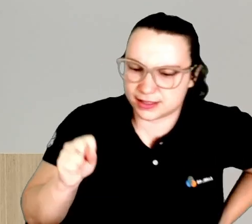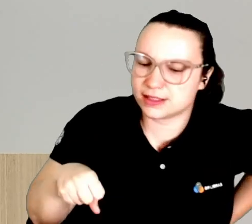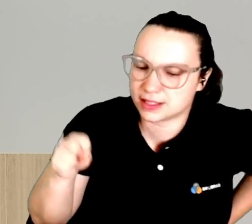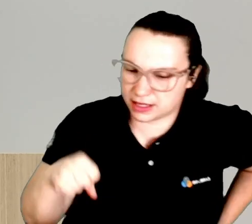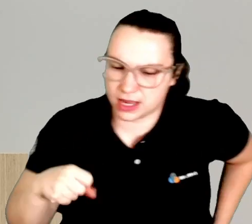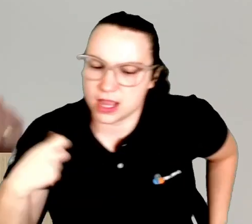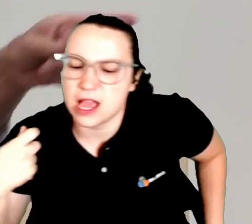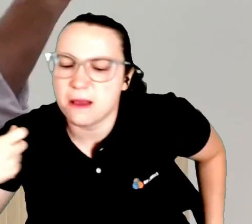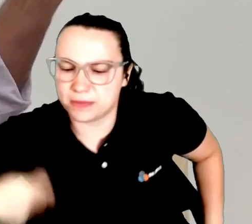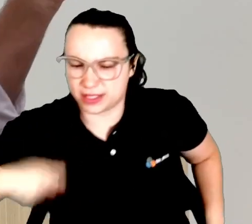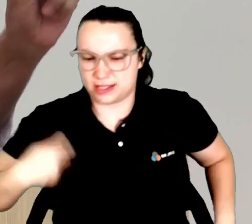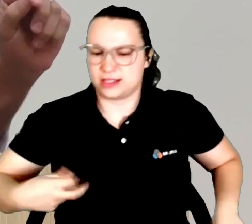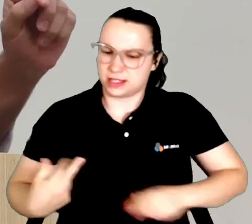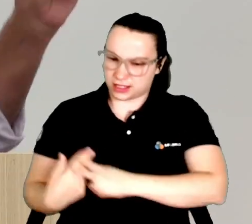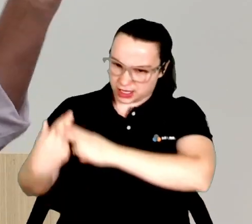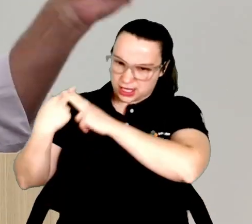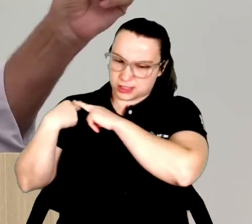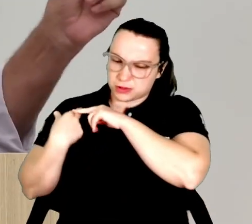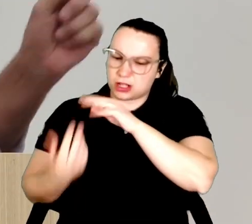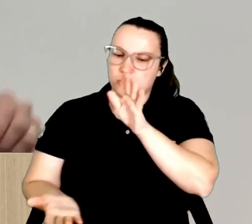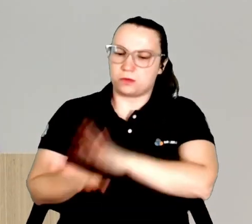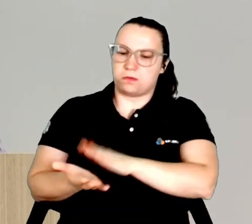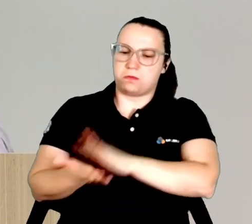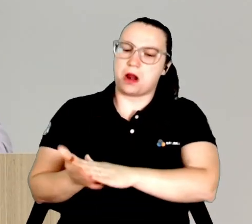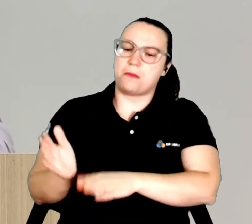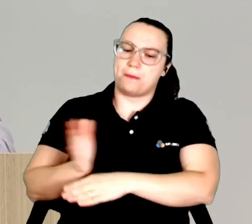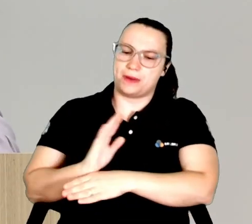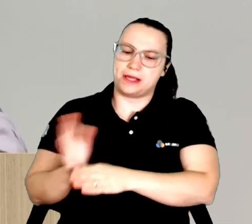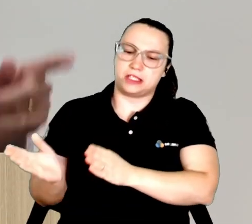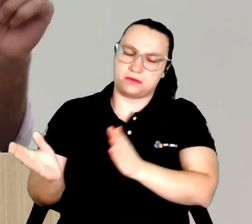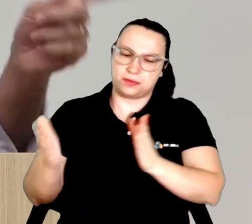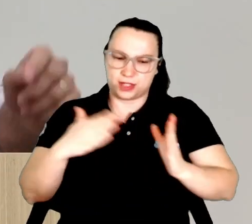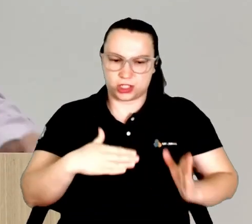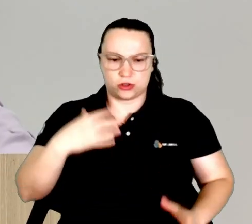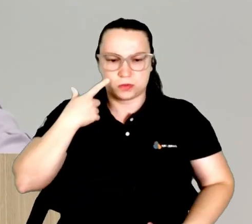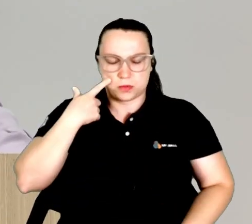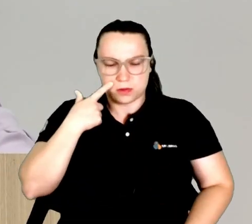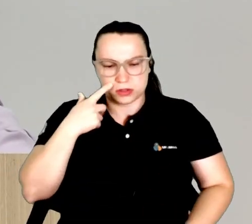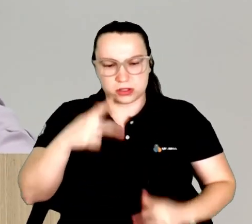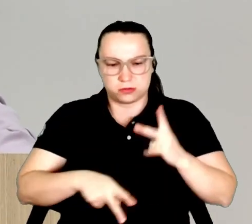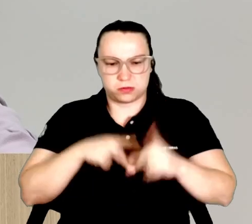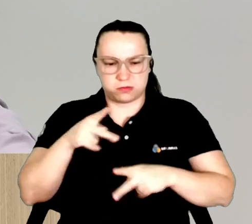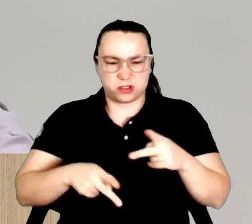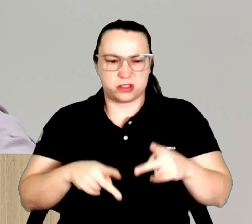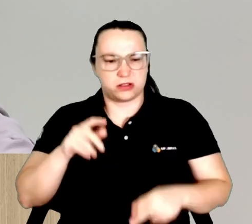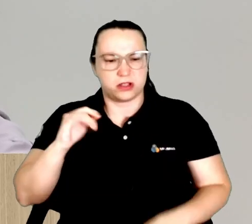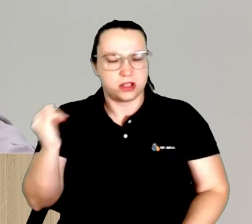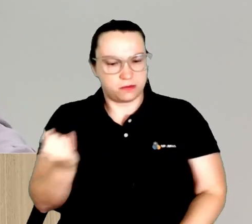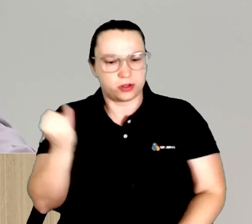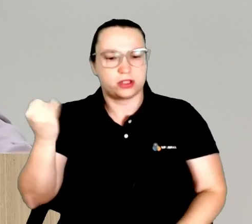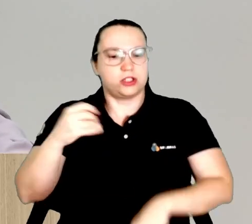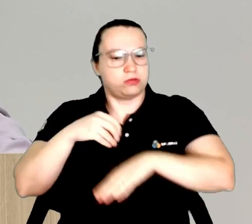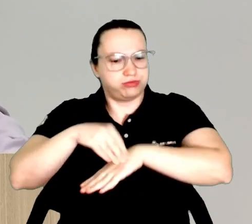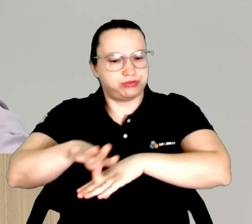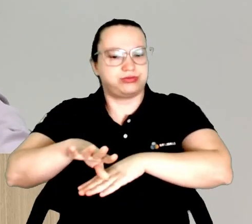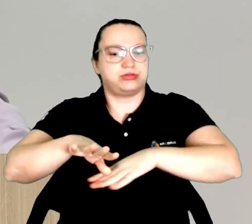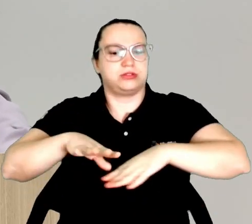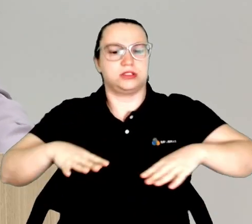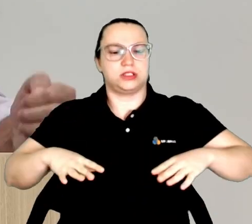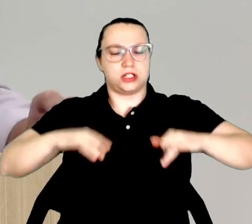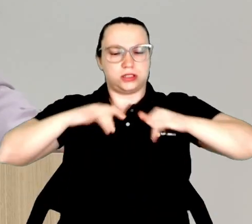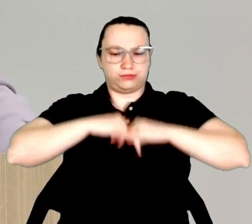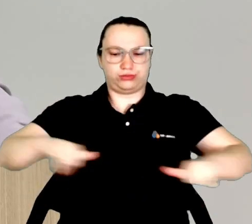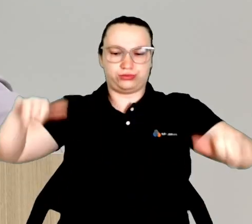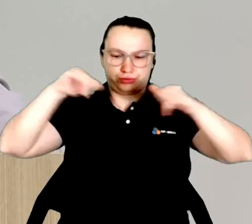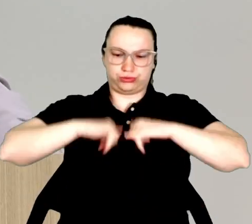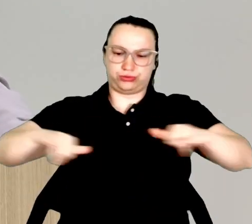sim. Parabenizo pelo esse vídeo, mostrando aí para a população, e era importante mandar para mais órgãos de imprensa aí, para